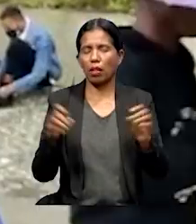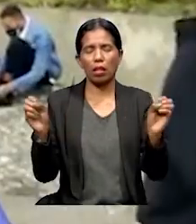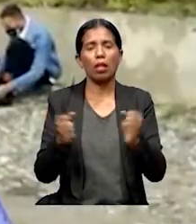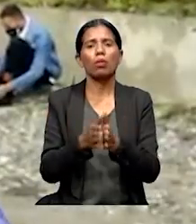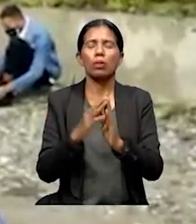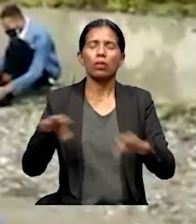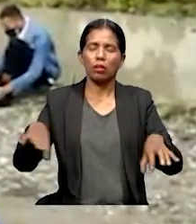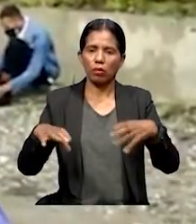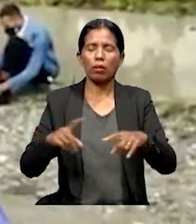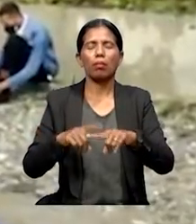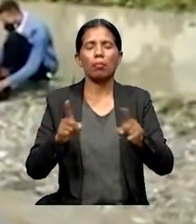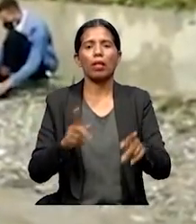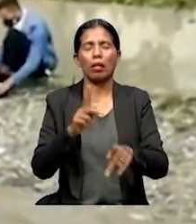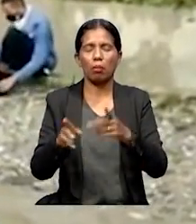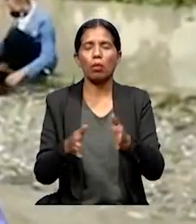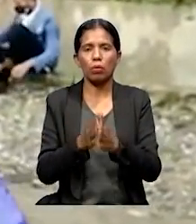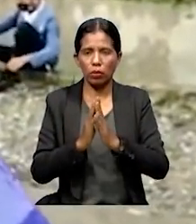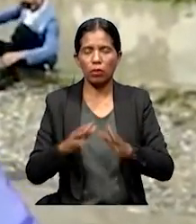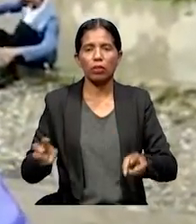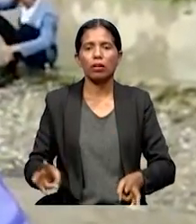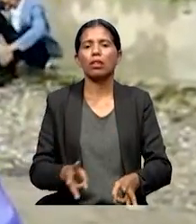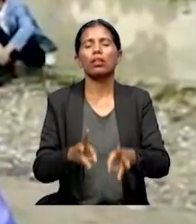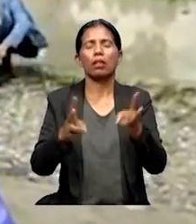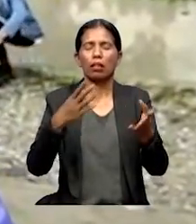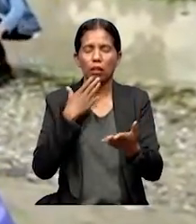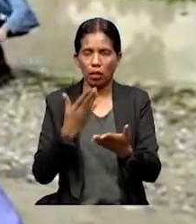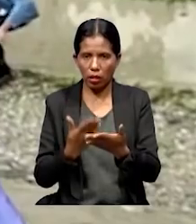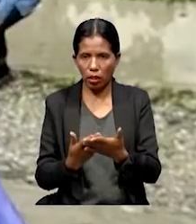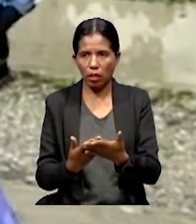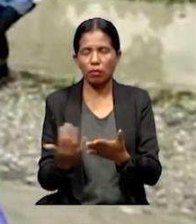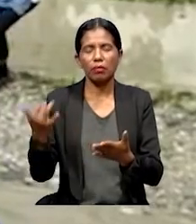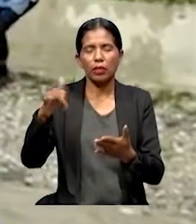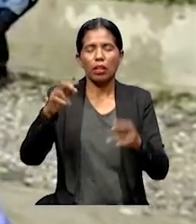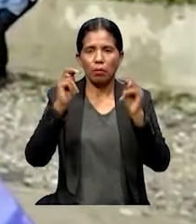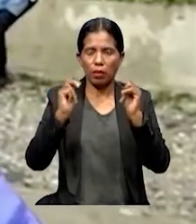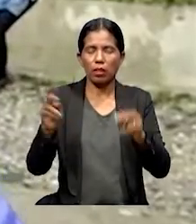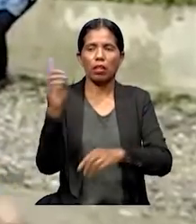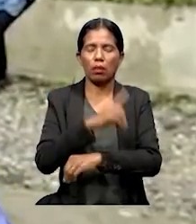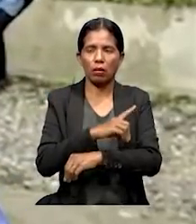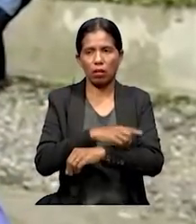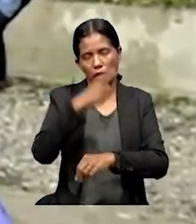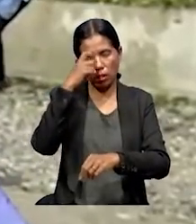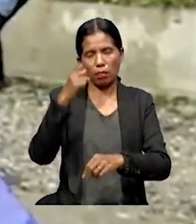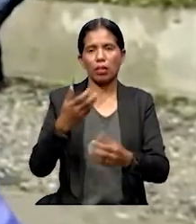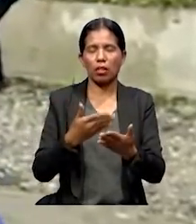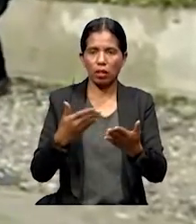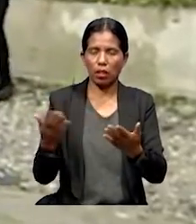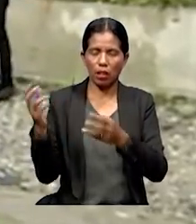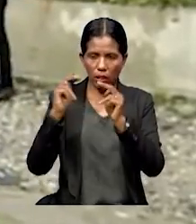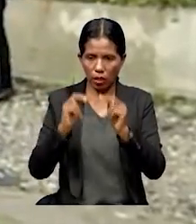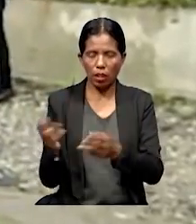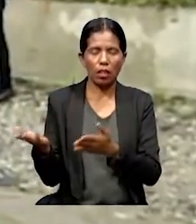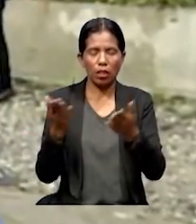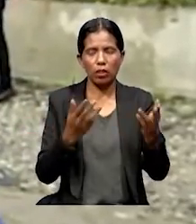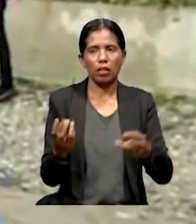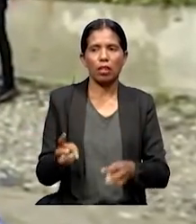serviço, mas o povo exige estrada dia, ba sirania necessidade de loro, tamba sirania produto tem que loro liu si dalang sirança